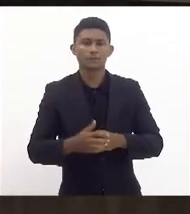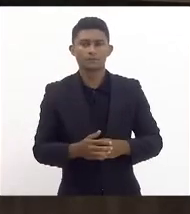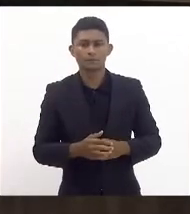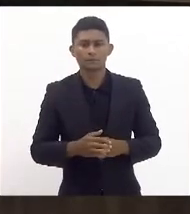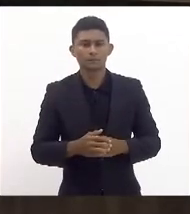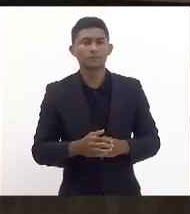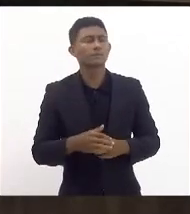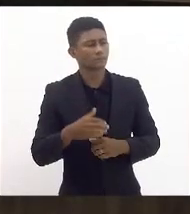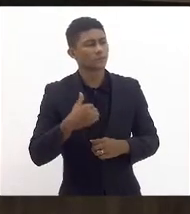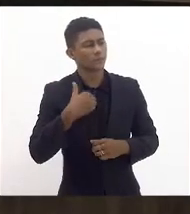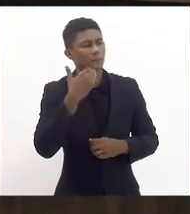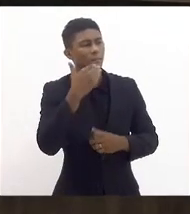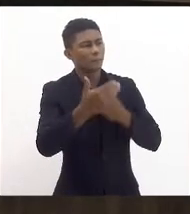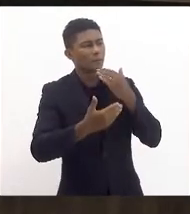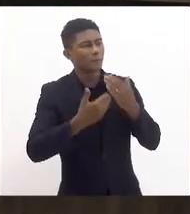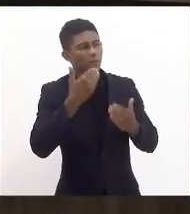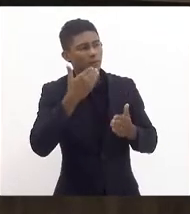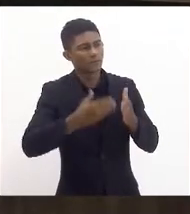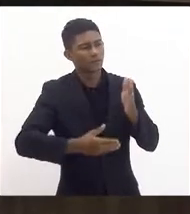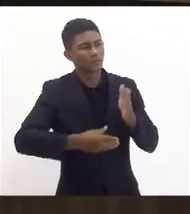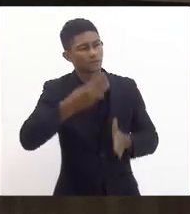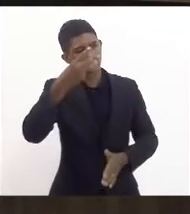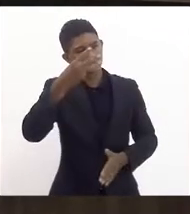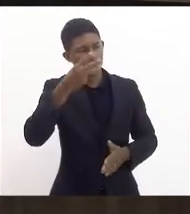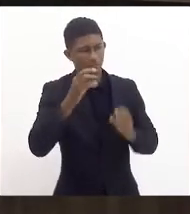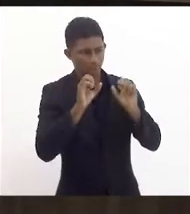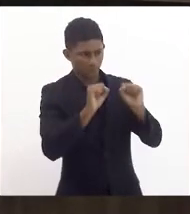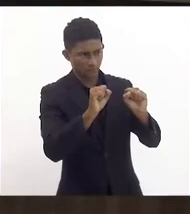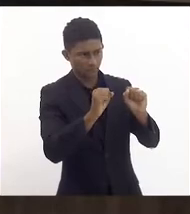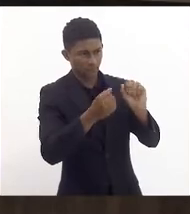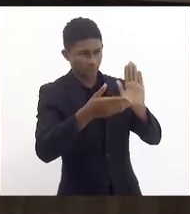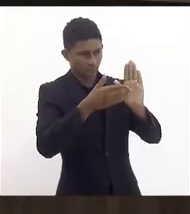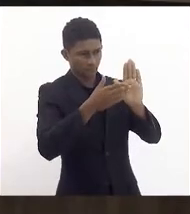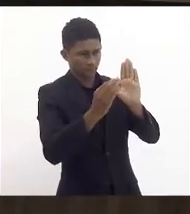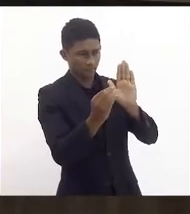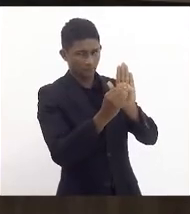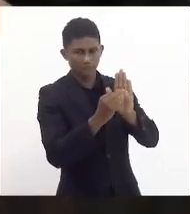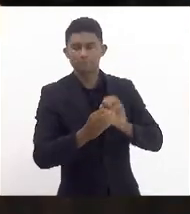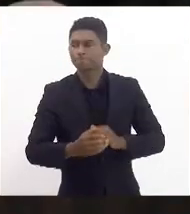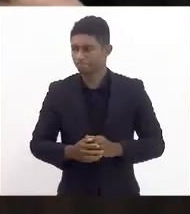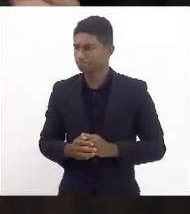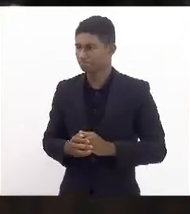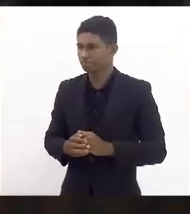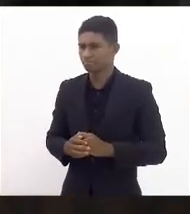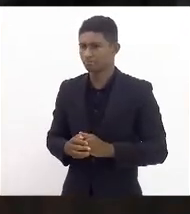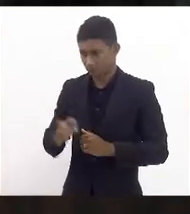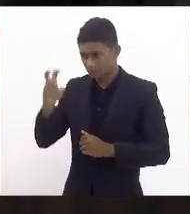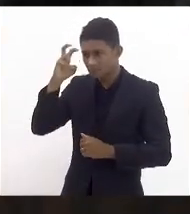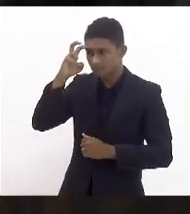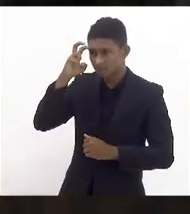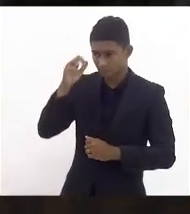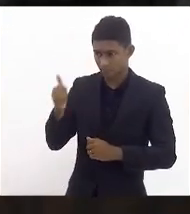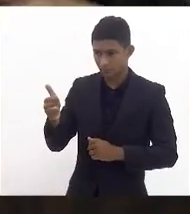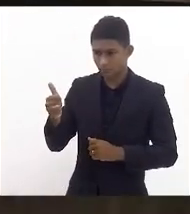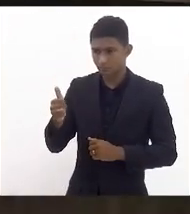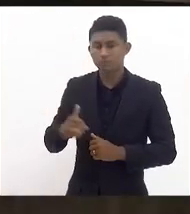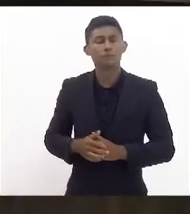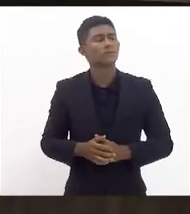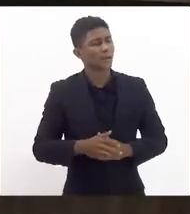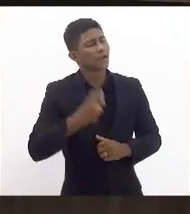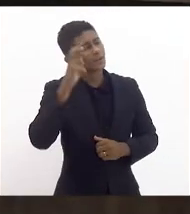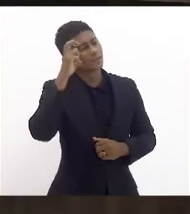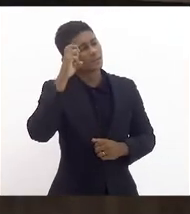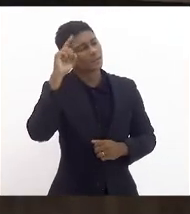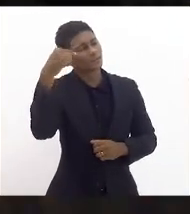Requerer esses três requerimentos a Vossa Excelência. Presidência defere para quinta-feira? Isso, para quinta,